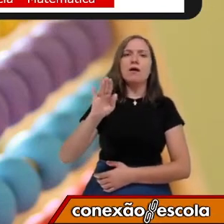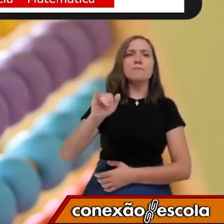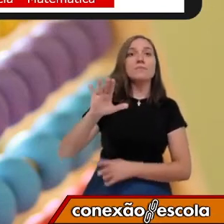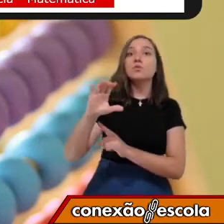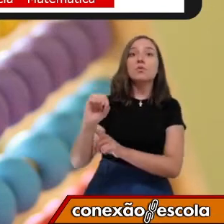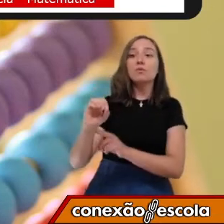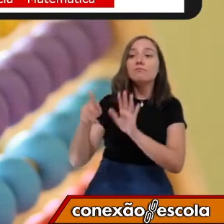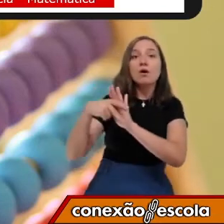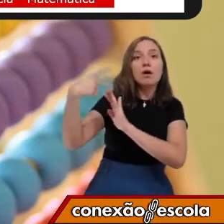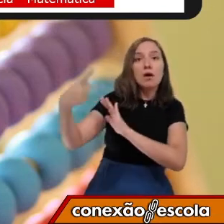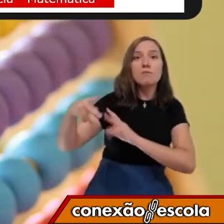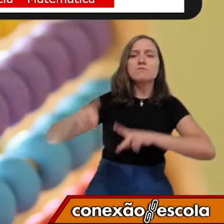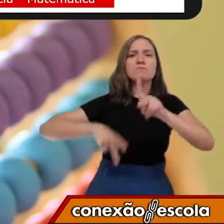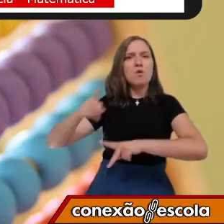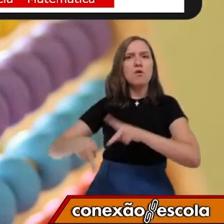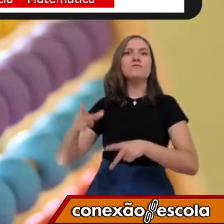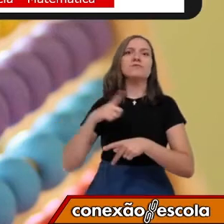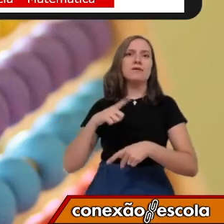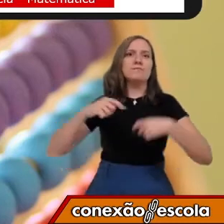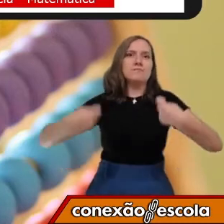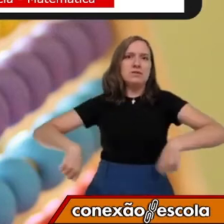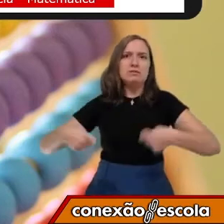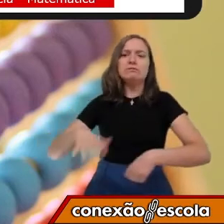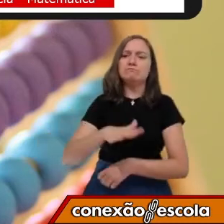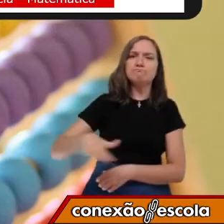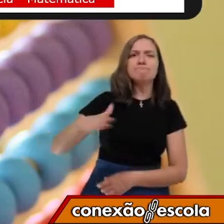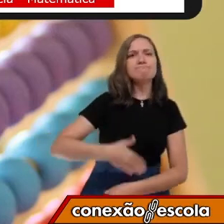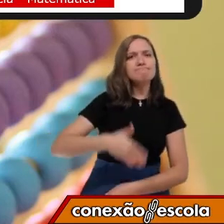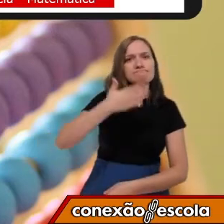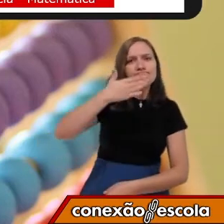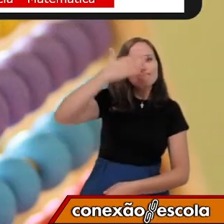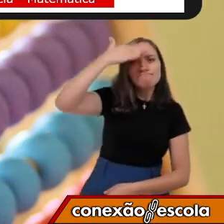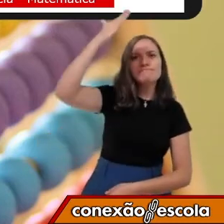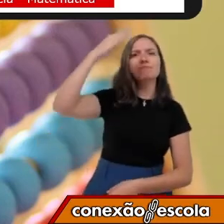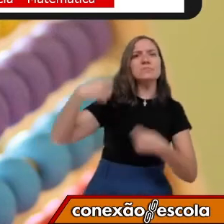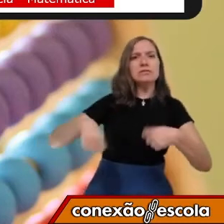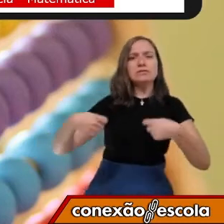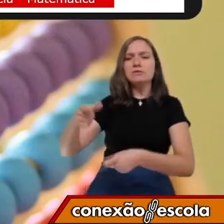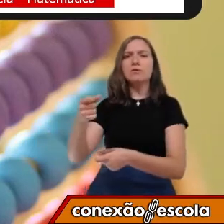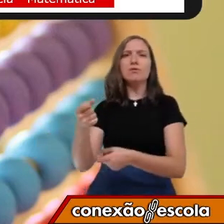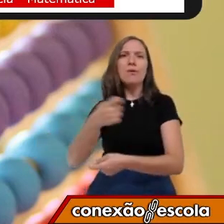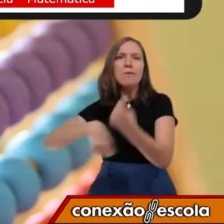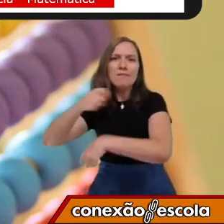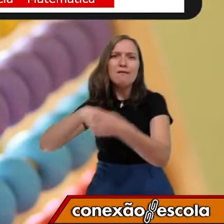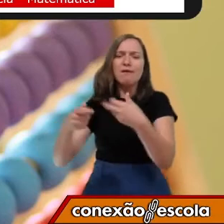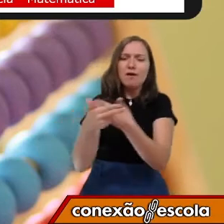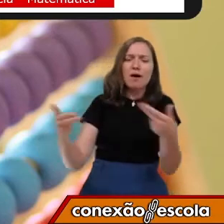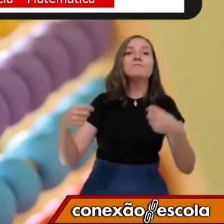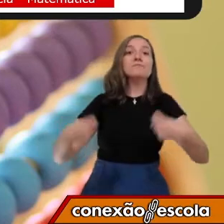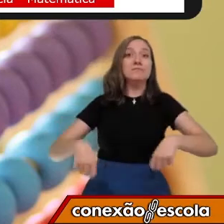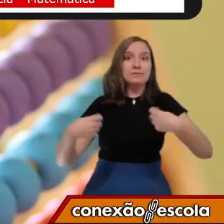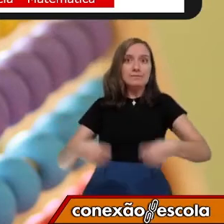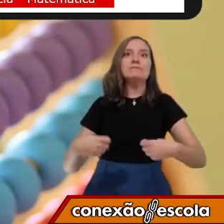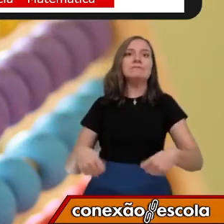suas rotas e transações comerciais, faziam a divulgação e propagação desse sistema numérico, que ganhou logo